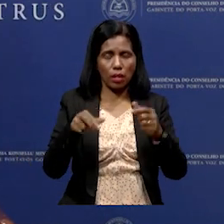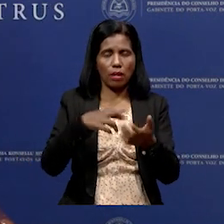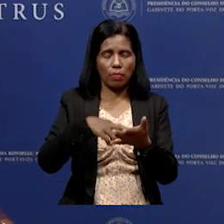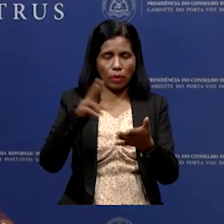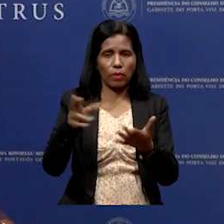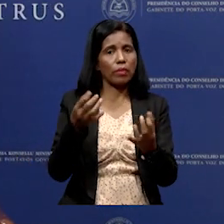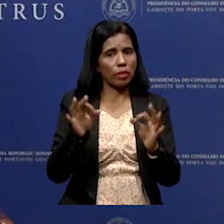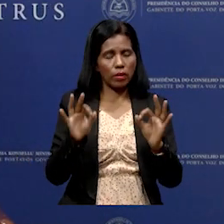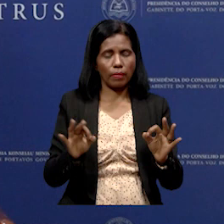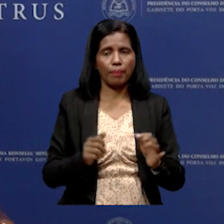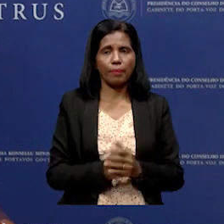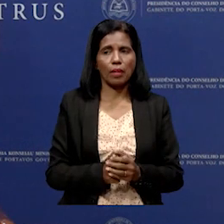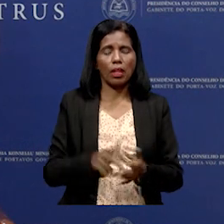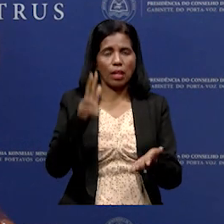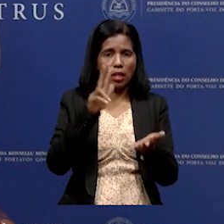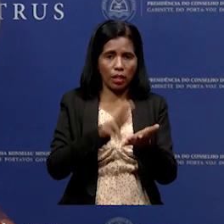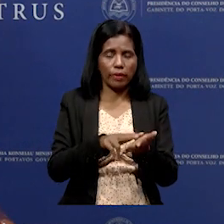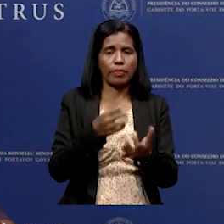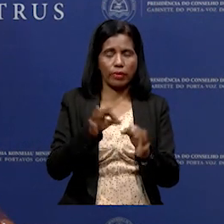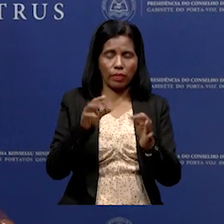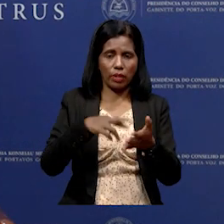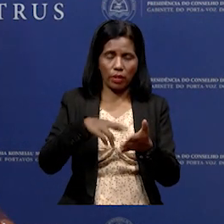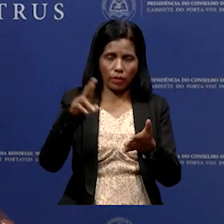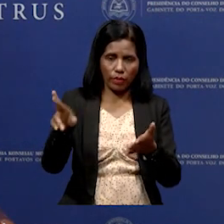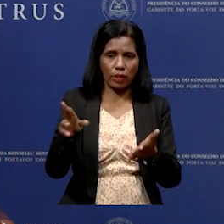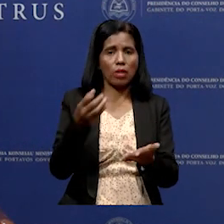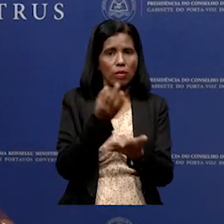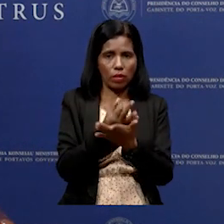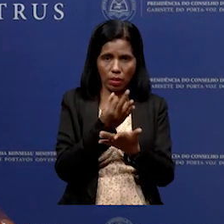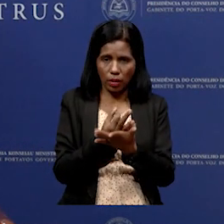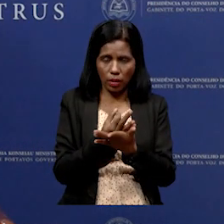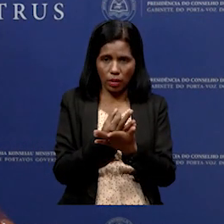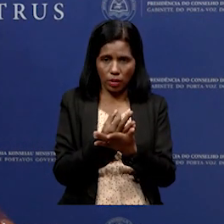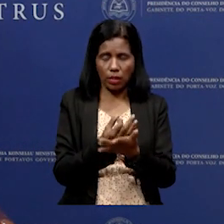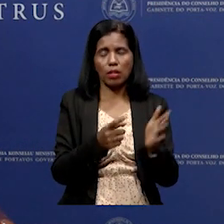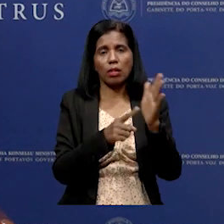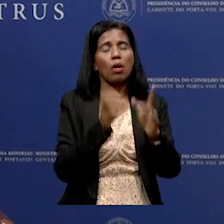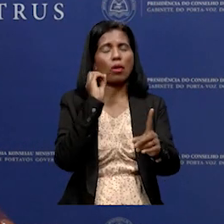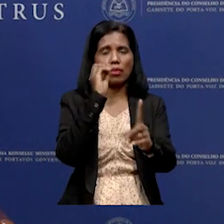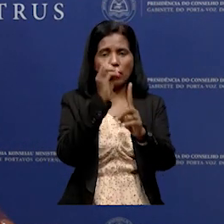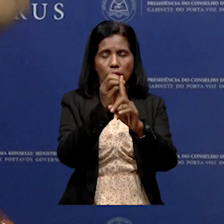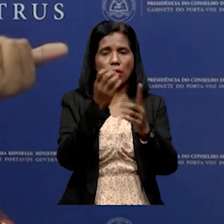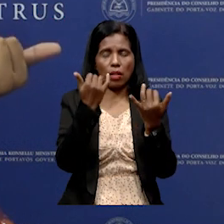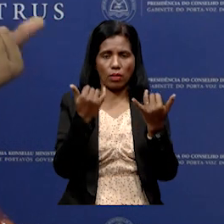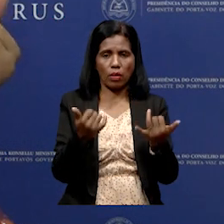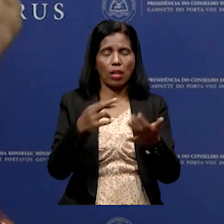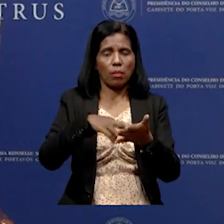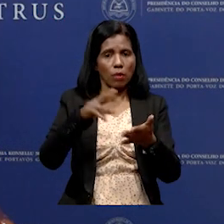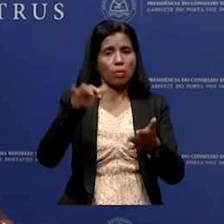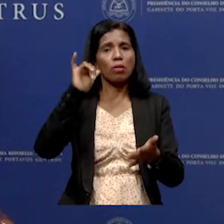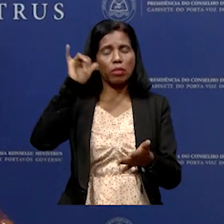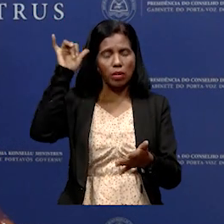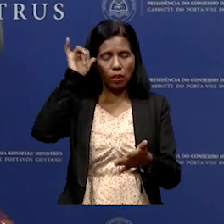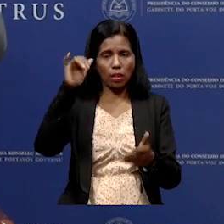Deve ratifica, né? Retifica o orçamento, né? O objetivo é agora, né? Deve Bemaca aprovar o orçamento, né?